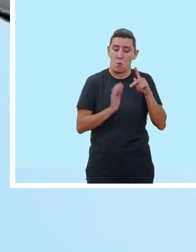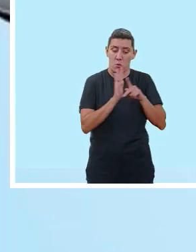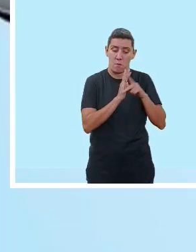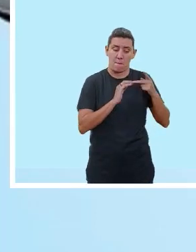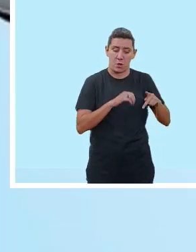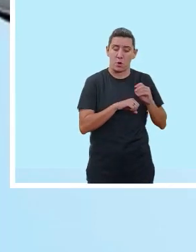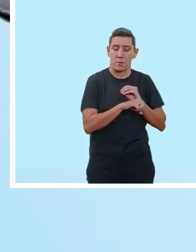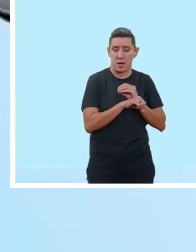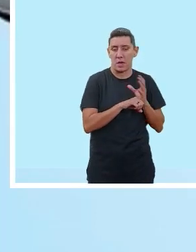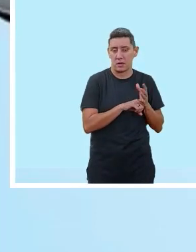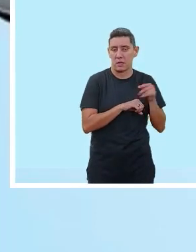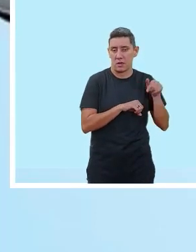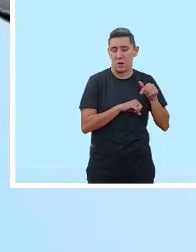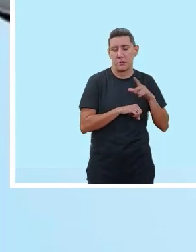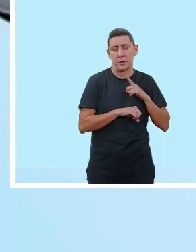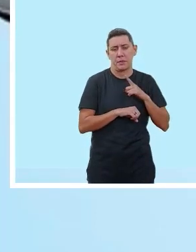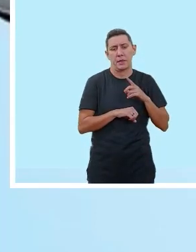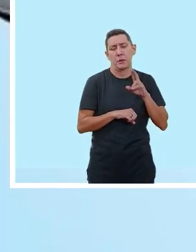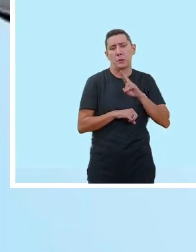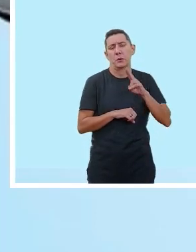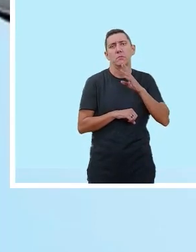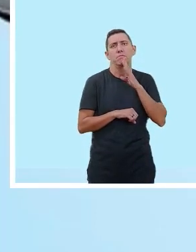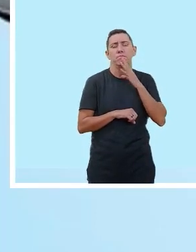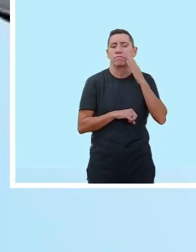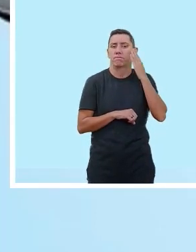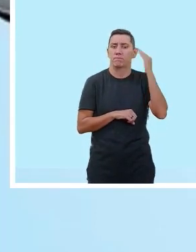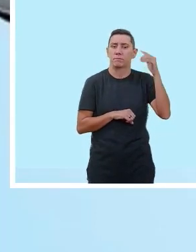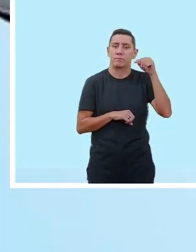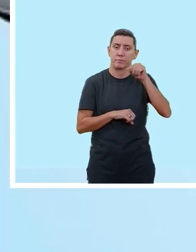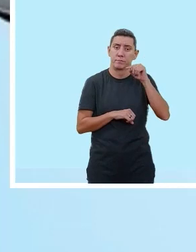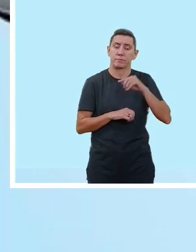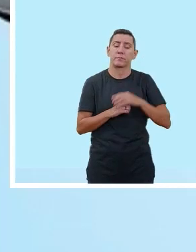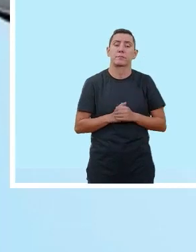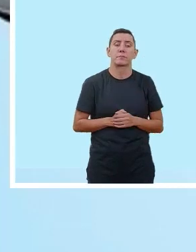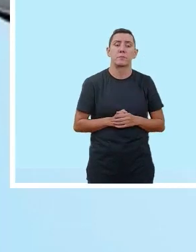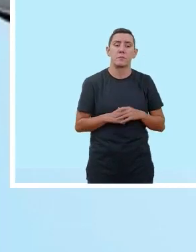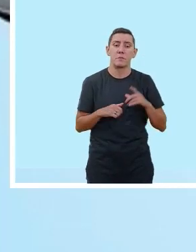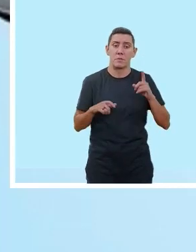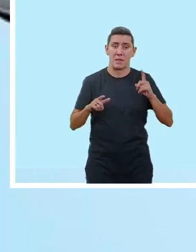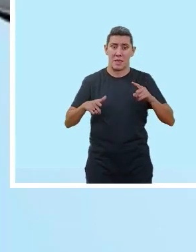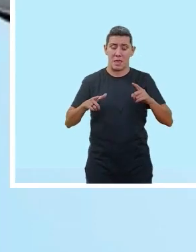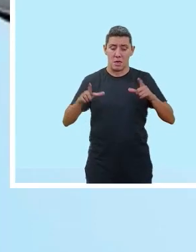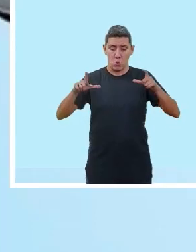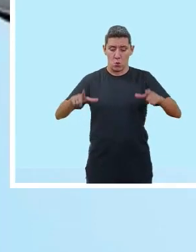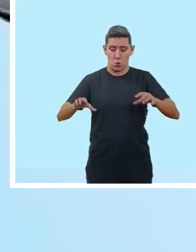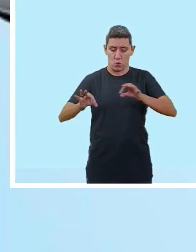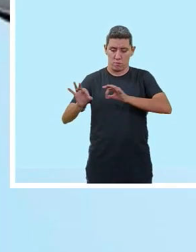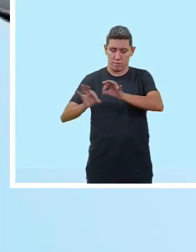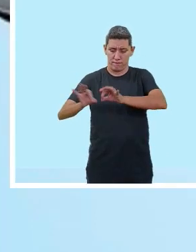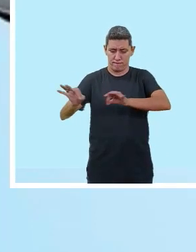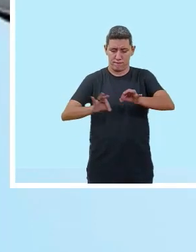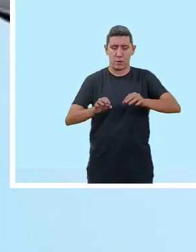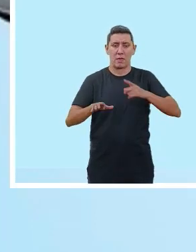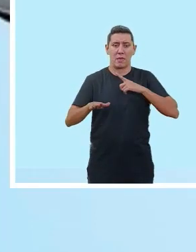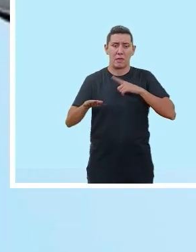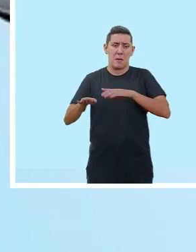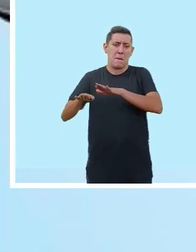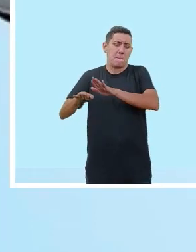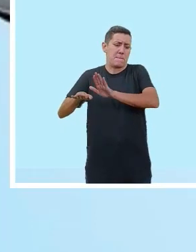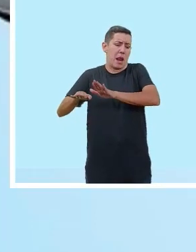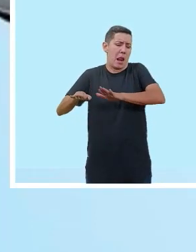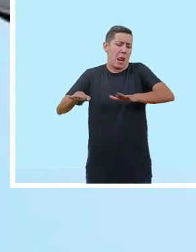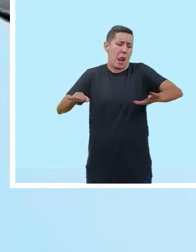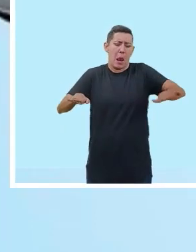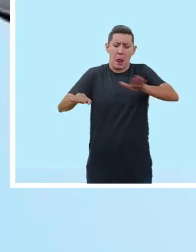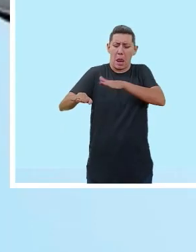planta de geração de energia solar, né, com tecnologia Huawei, né? Essa planta ela tem